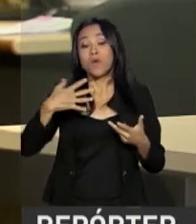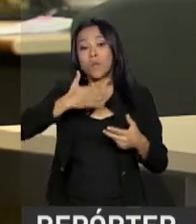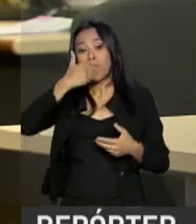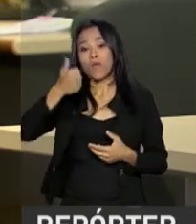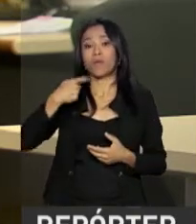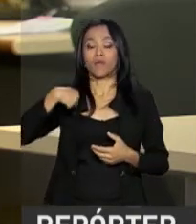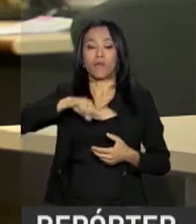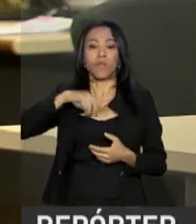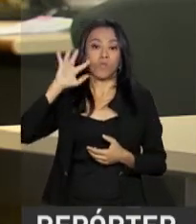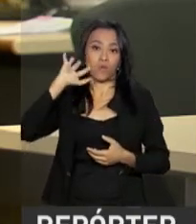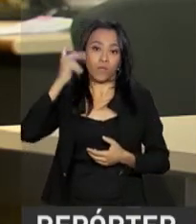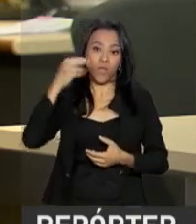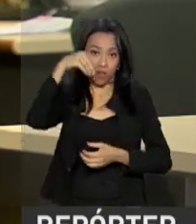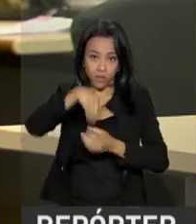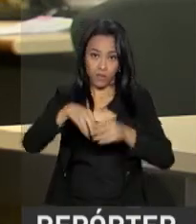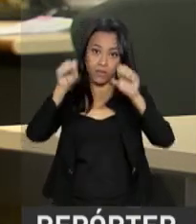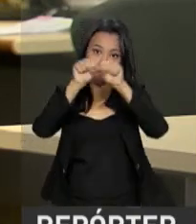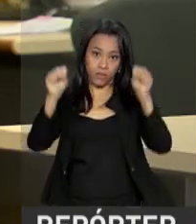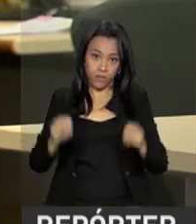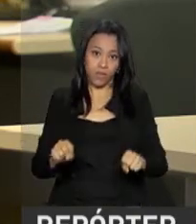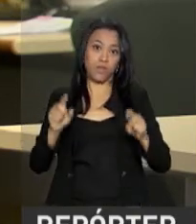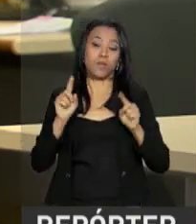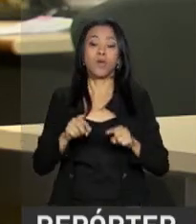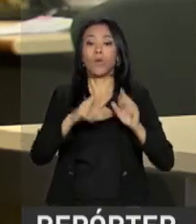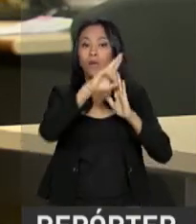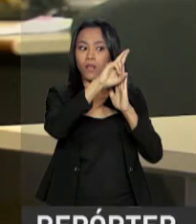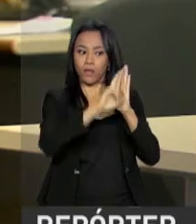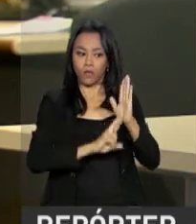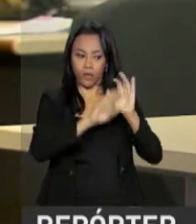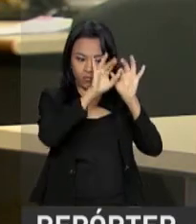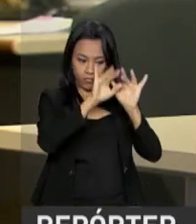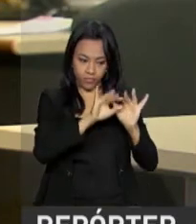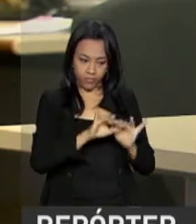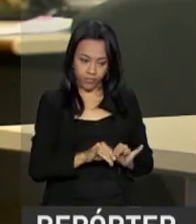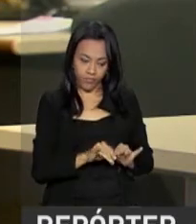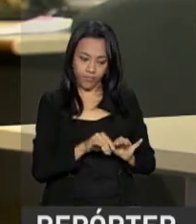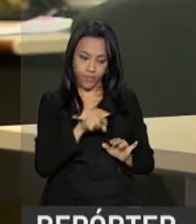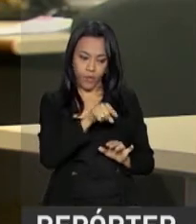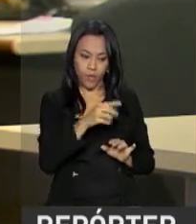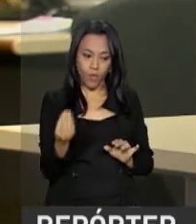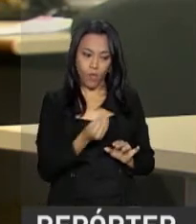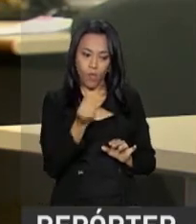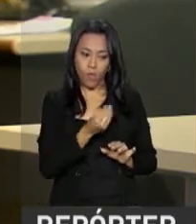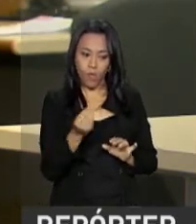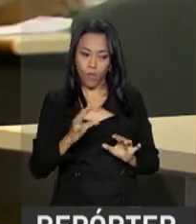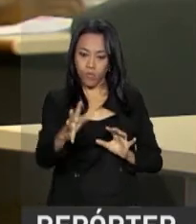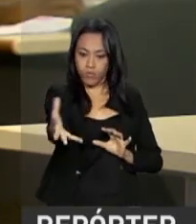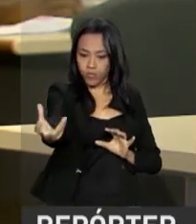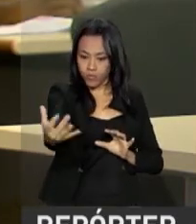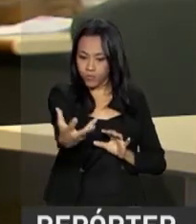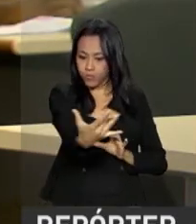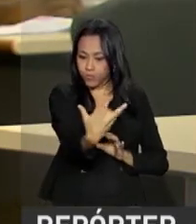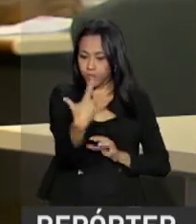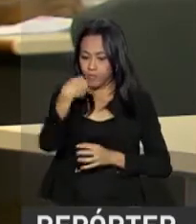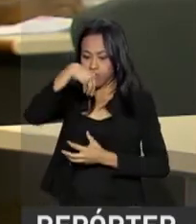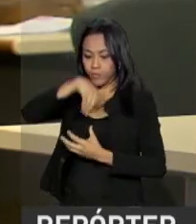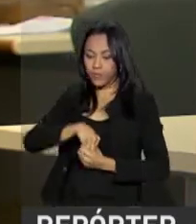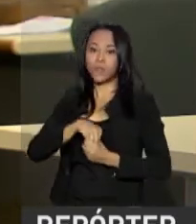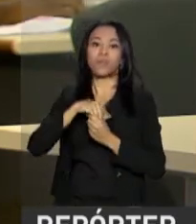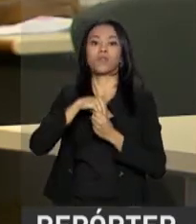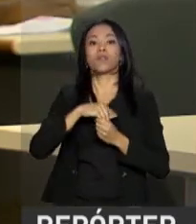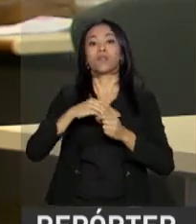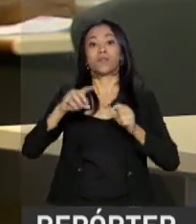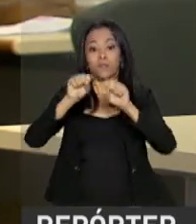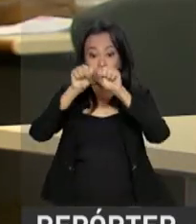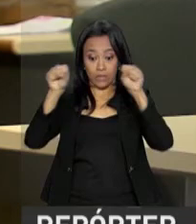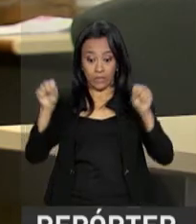através do sistema de um processo de relatório a gente integrar um todo ea sugerir que a área e volte